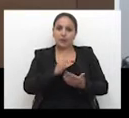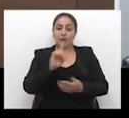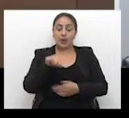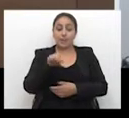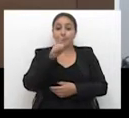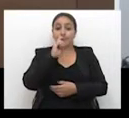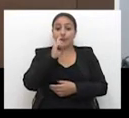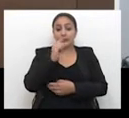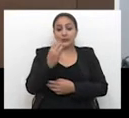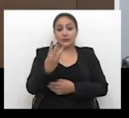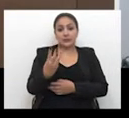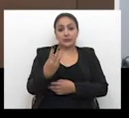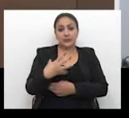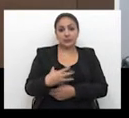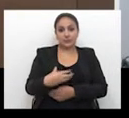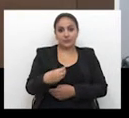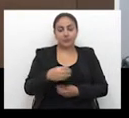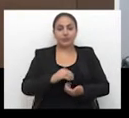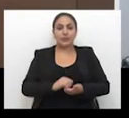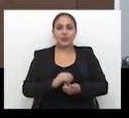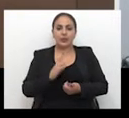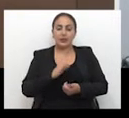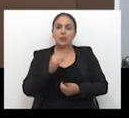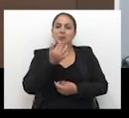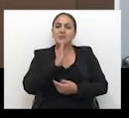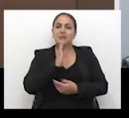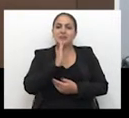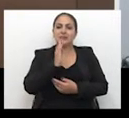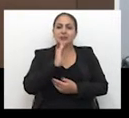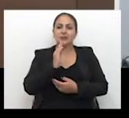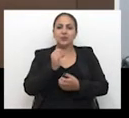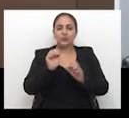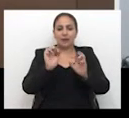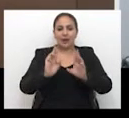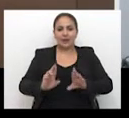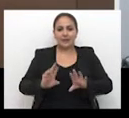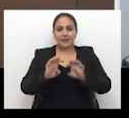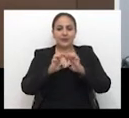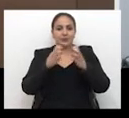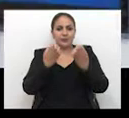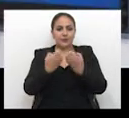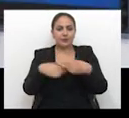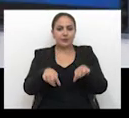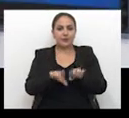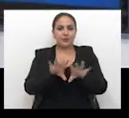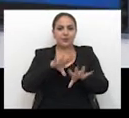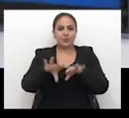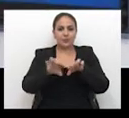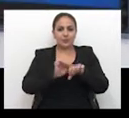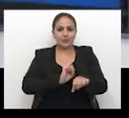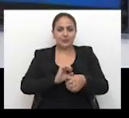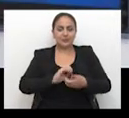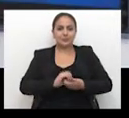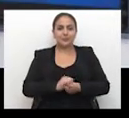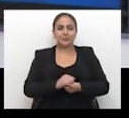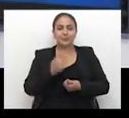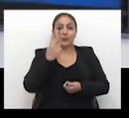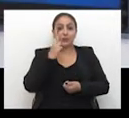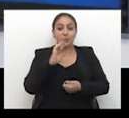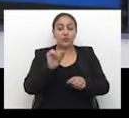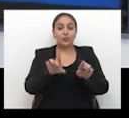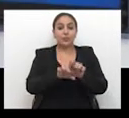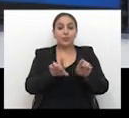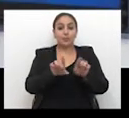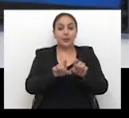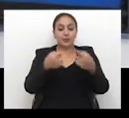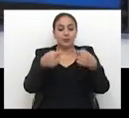passo fundo e região é conhecido pela atuação no mercado de eventos e formaturas reveja também o lançamento do aplicativo